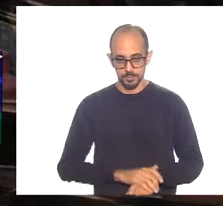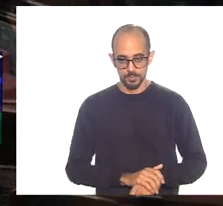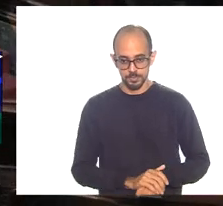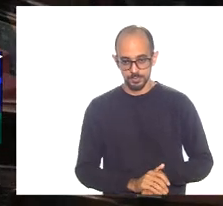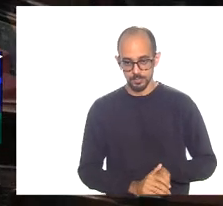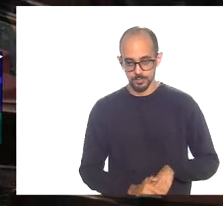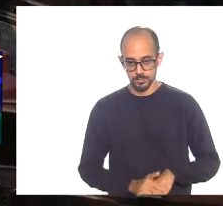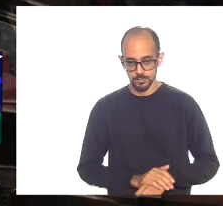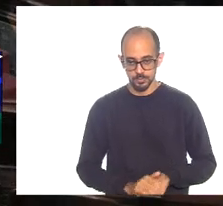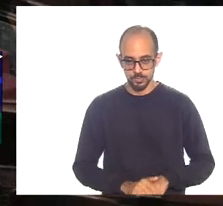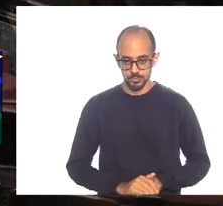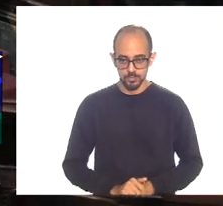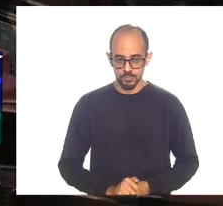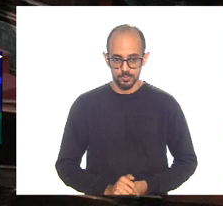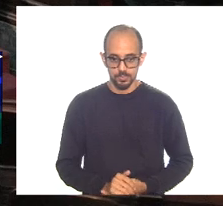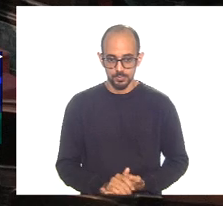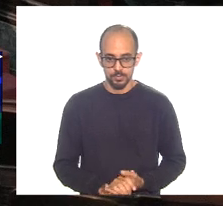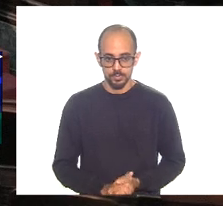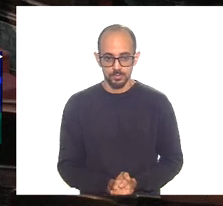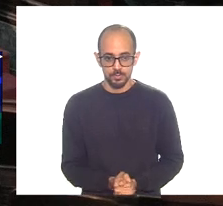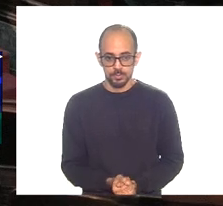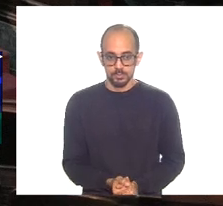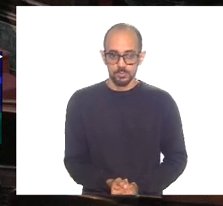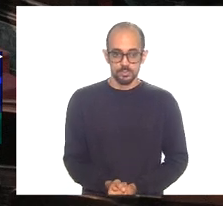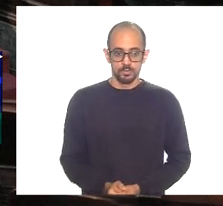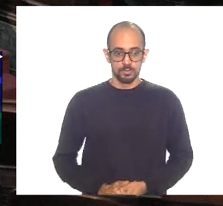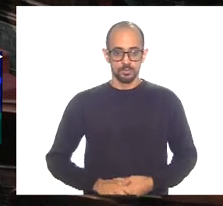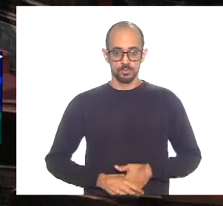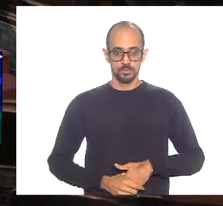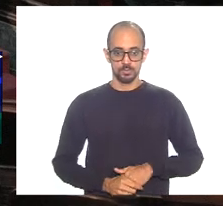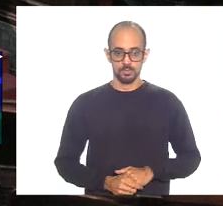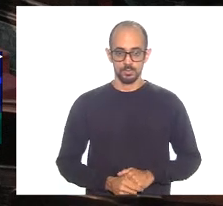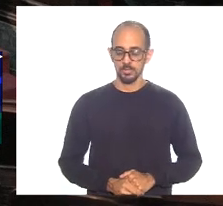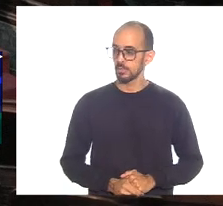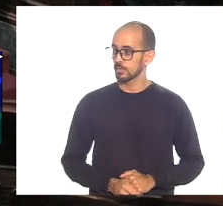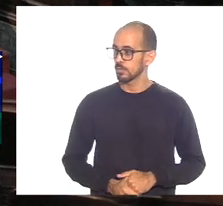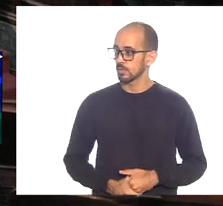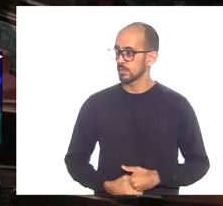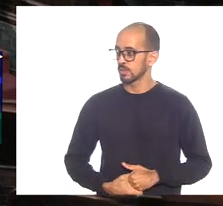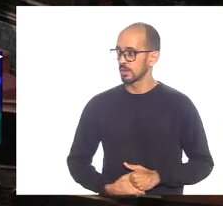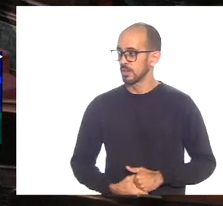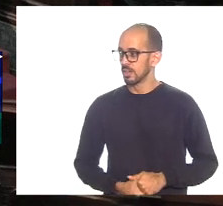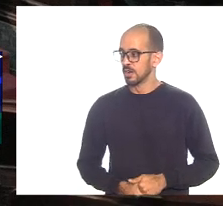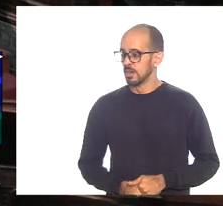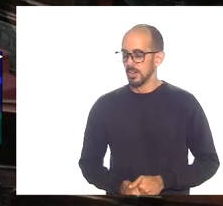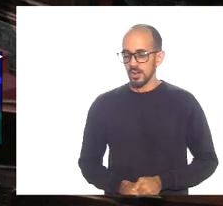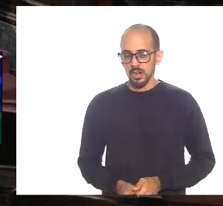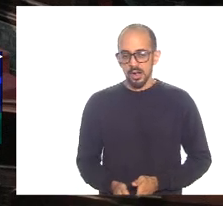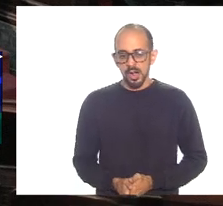Tu não botou a G1